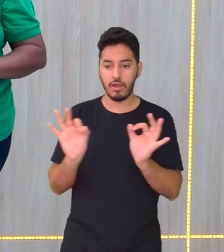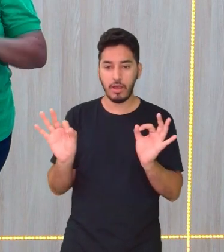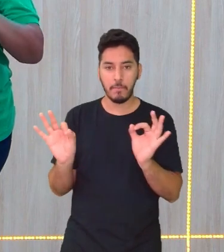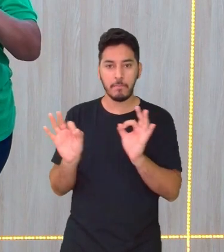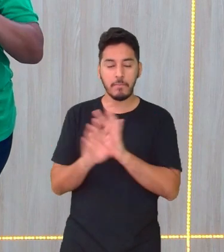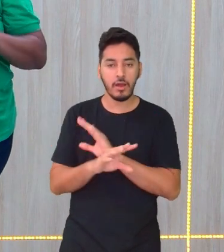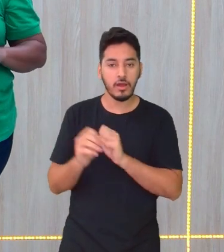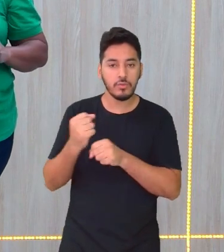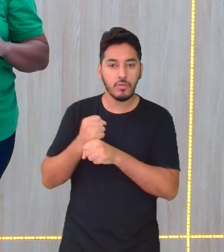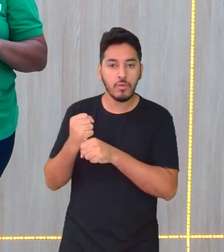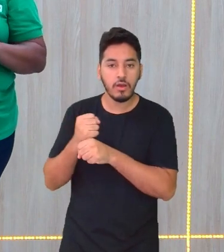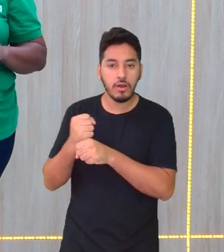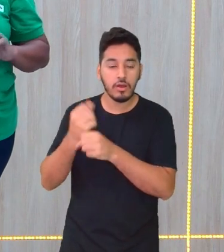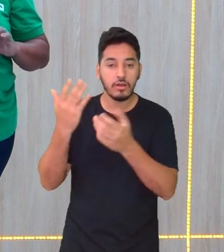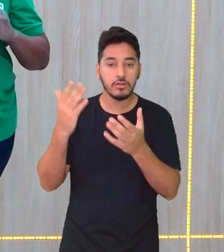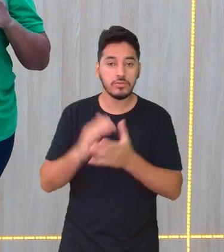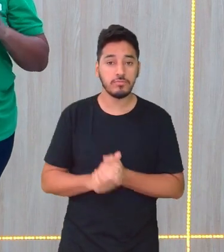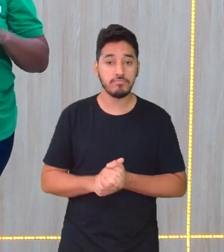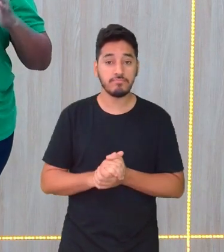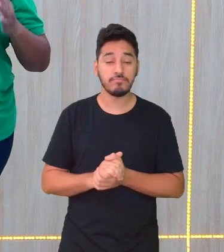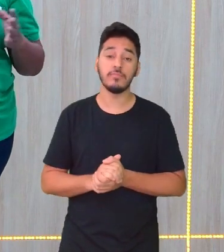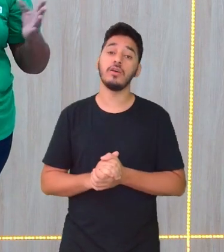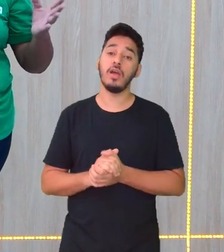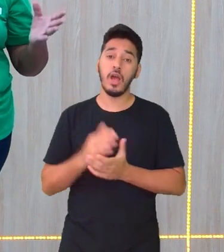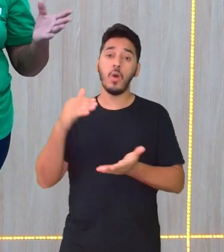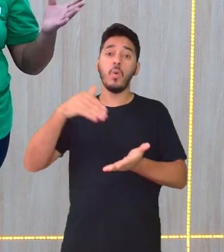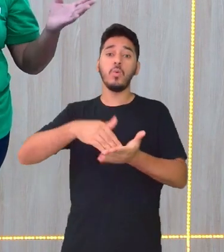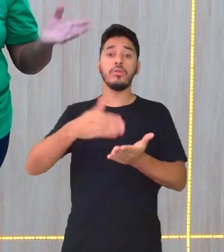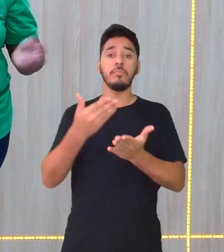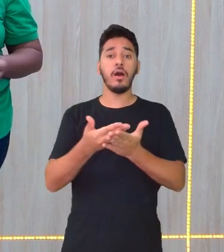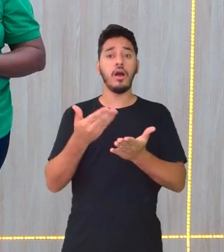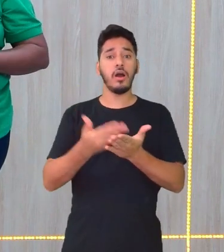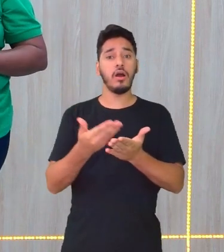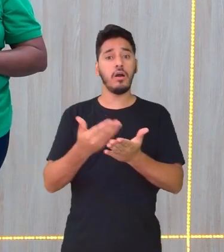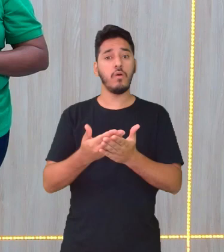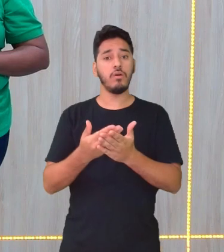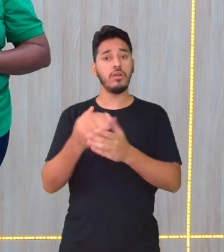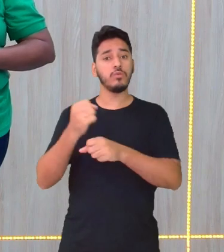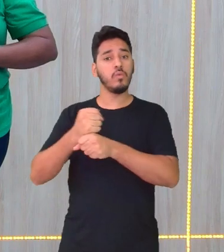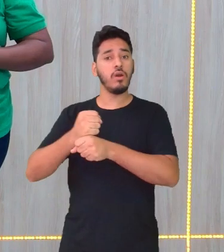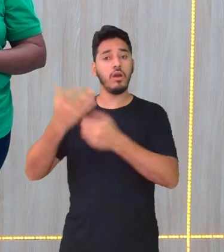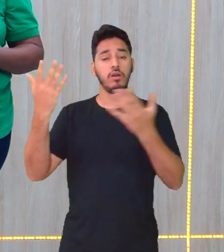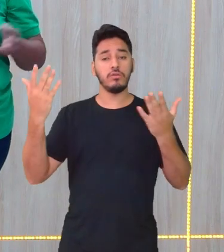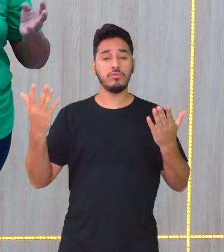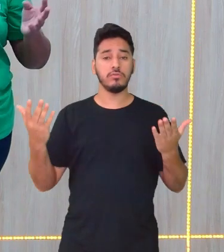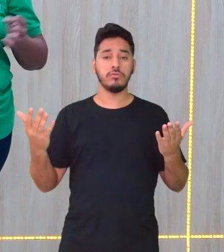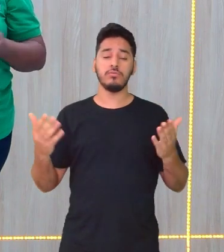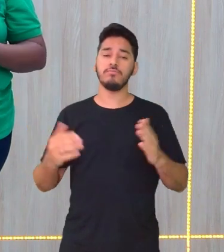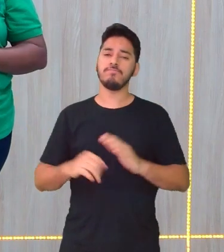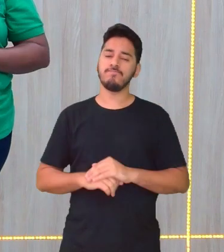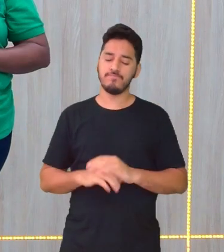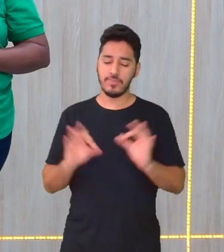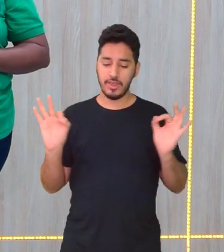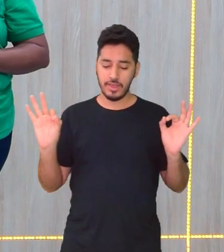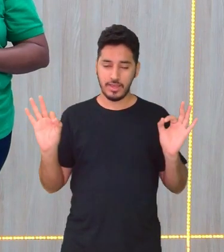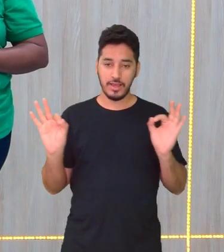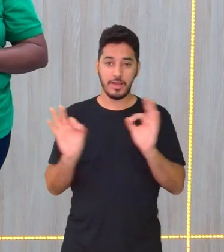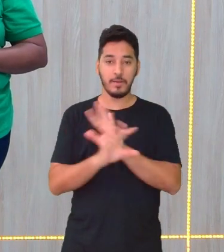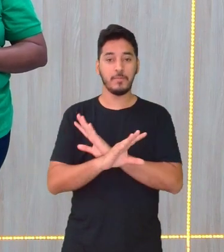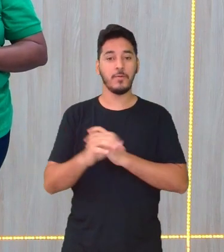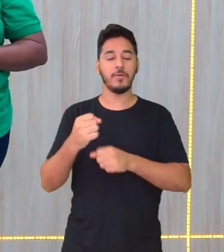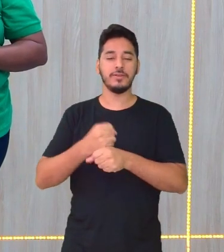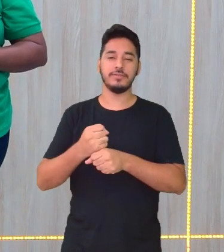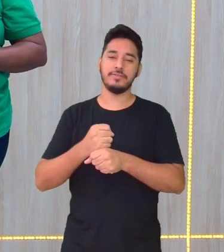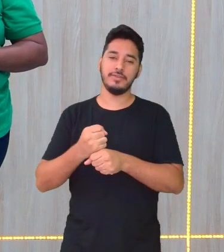ano. Essa é a nossa última aula do ano. Olha só! E concluímos esse ano,